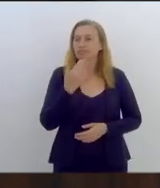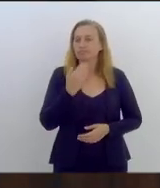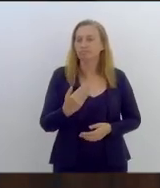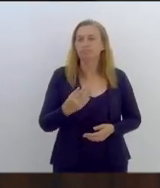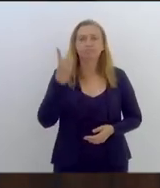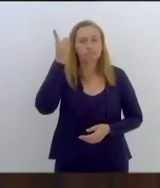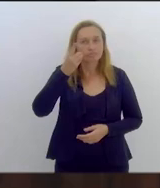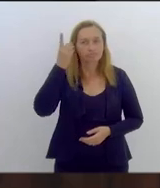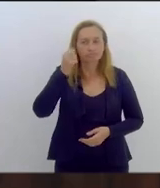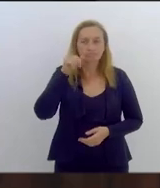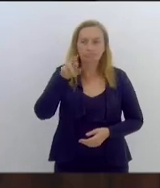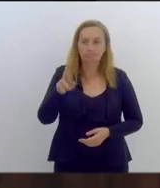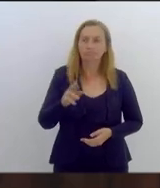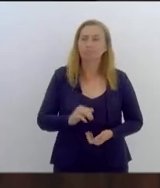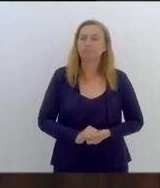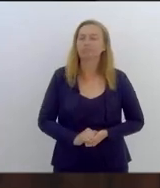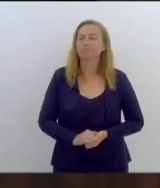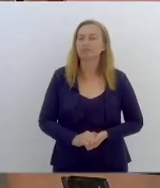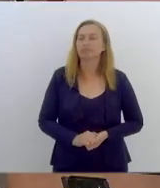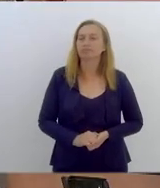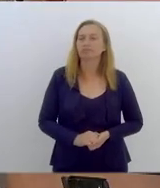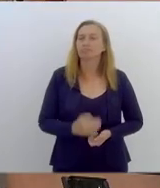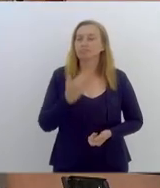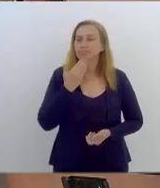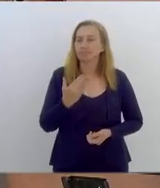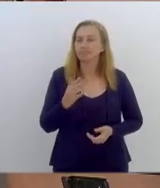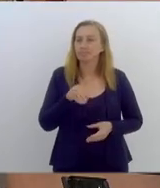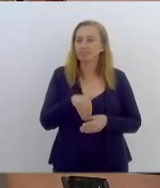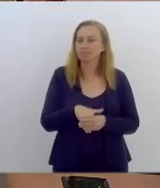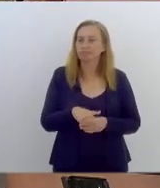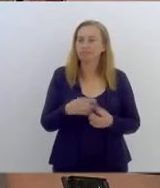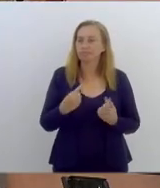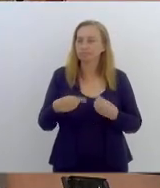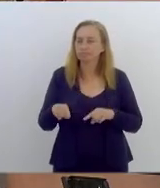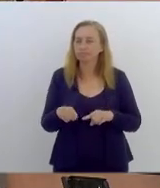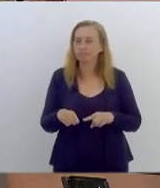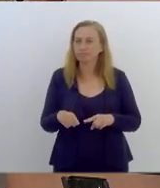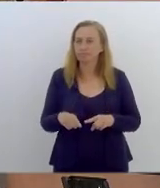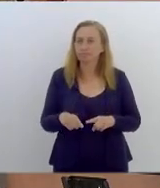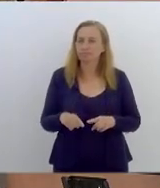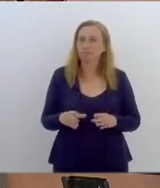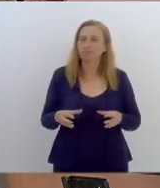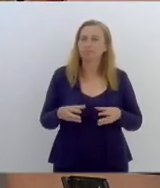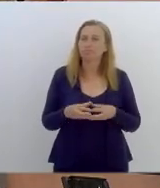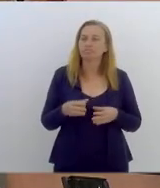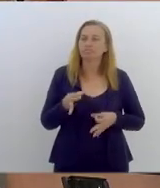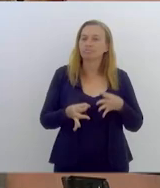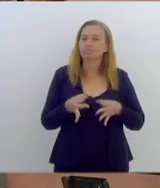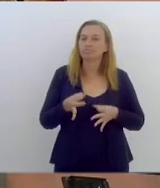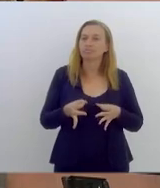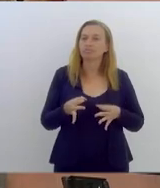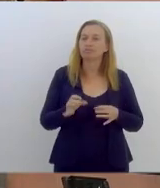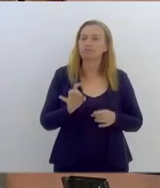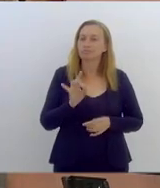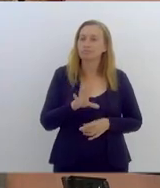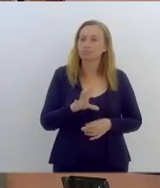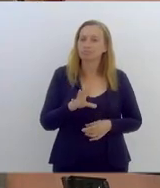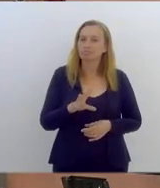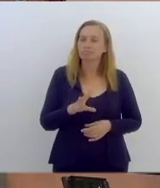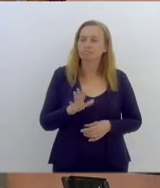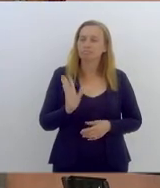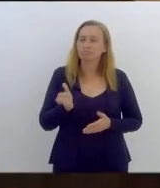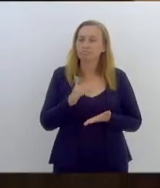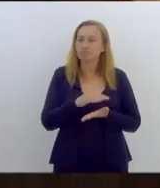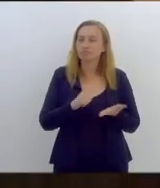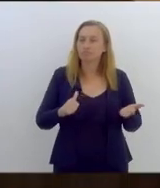Excelência. Deputado Rosenberg, eis. Presidente, eu até pedi o voto divergente da Comissão de Justiça, só que o autor já vai retirar